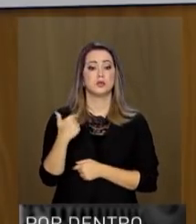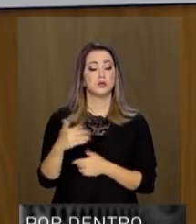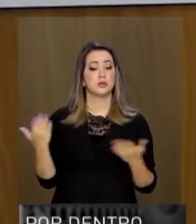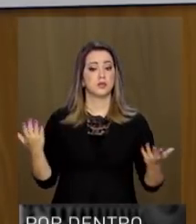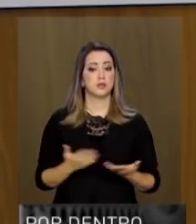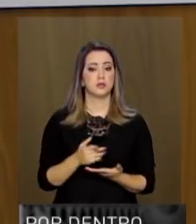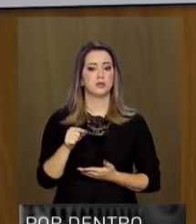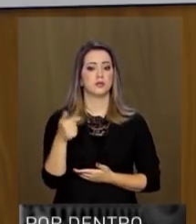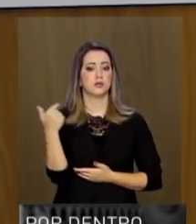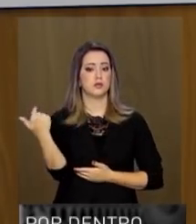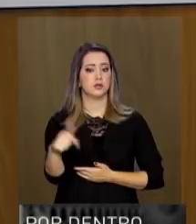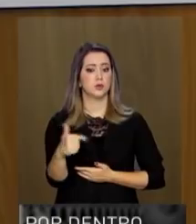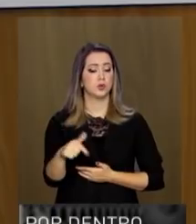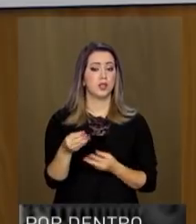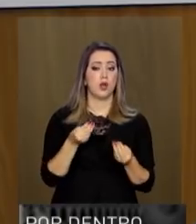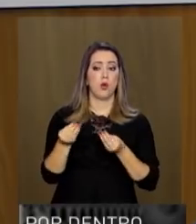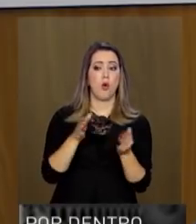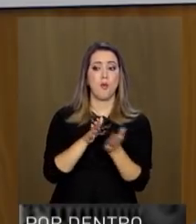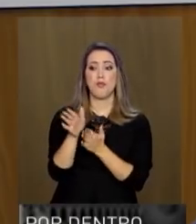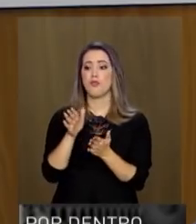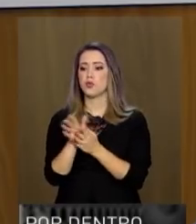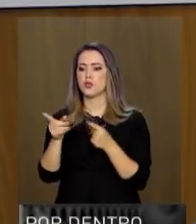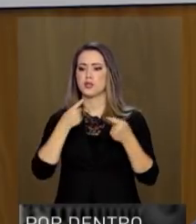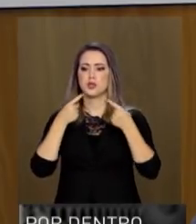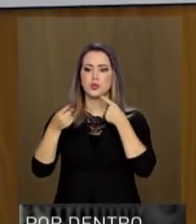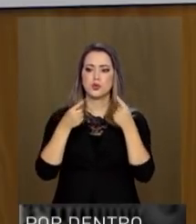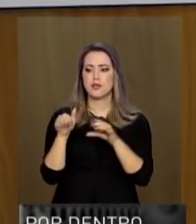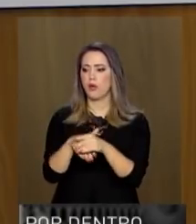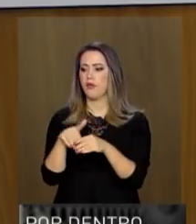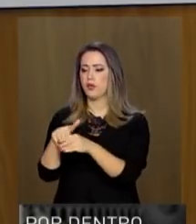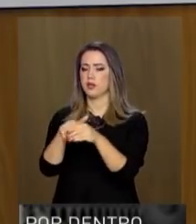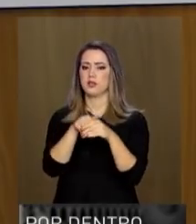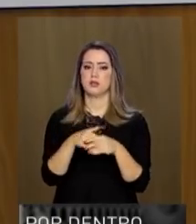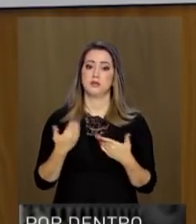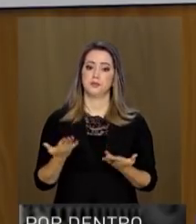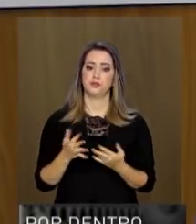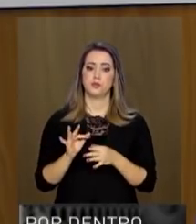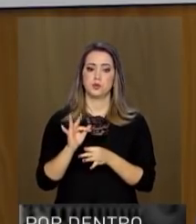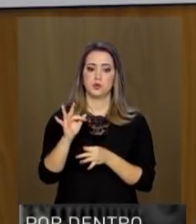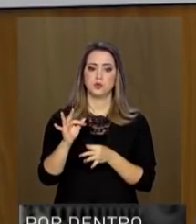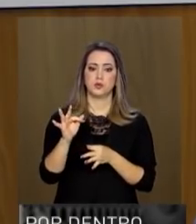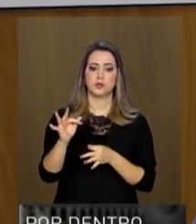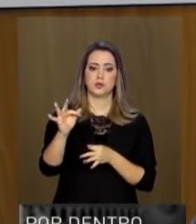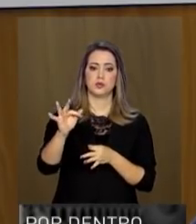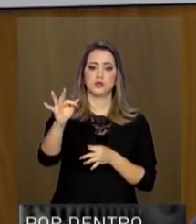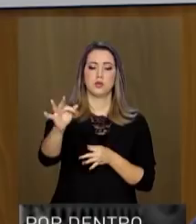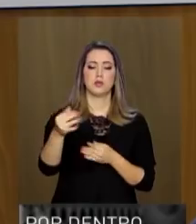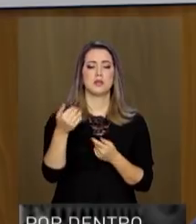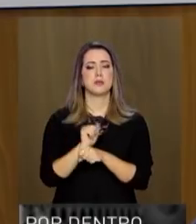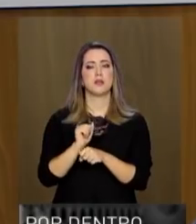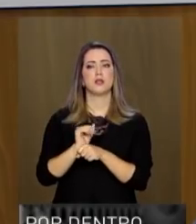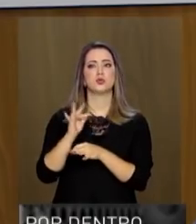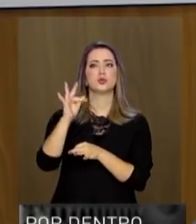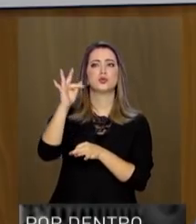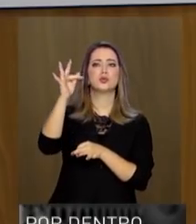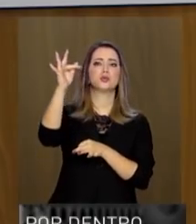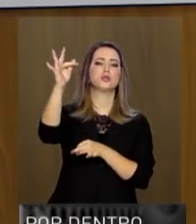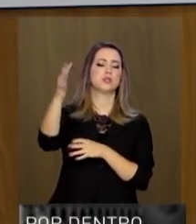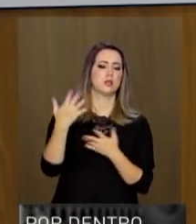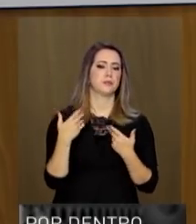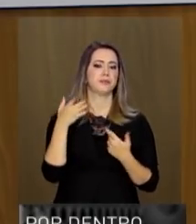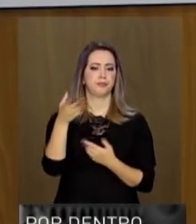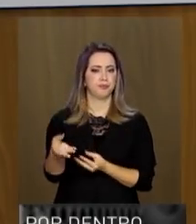acontecer, não vai ter como fugir desse debate na eleição. E prorrogando o problema, tentando enfrentar o problema só lá para